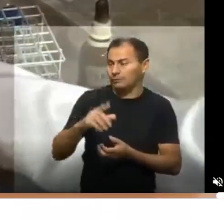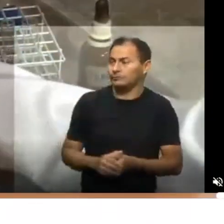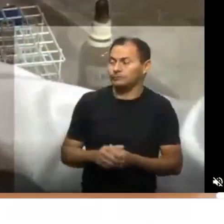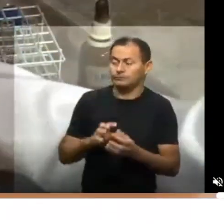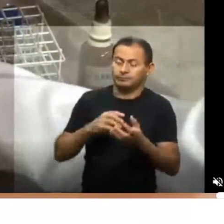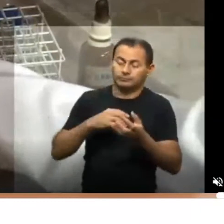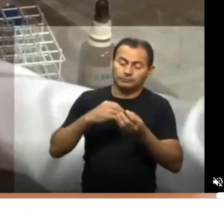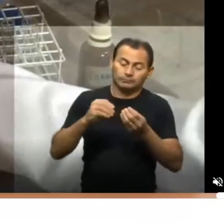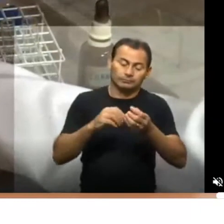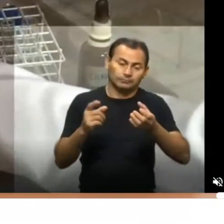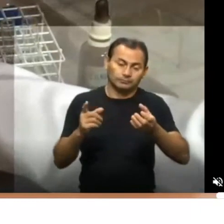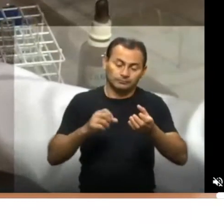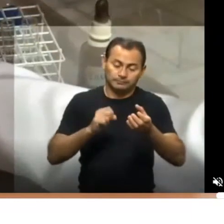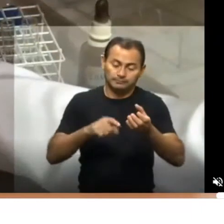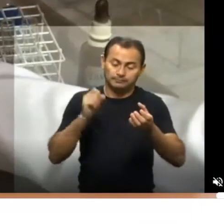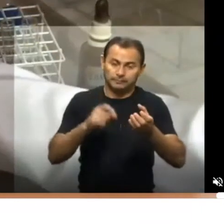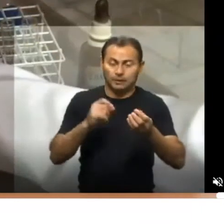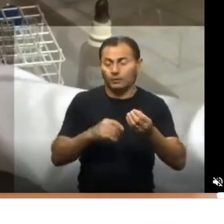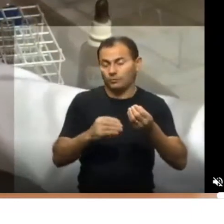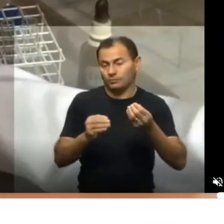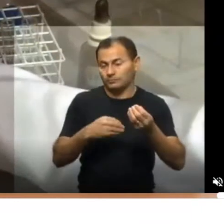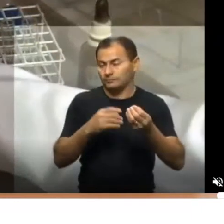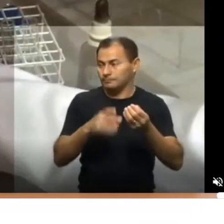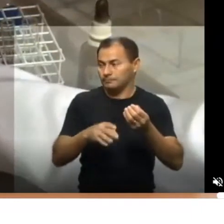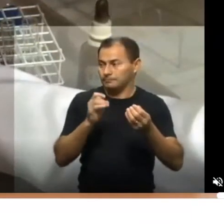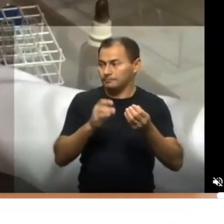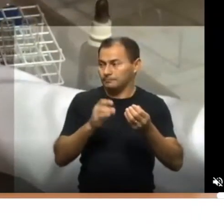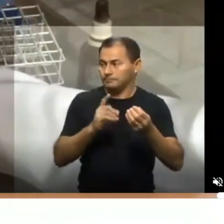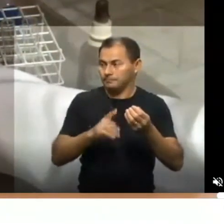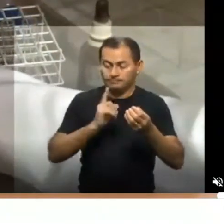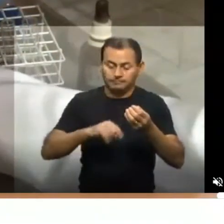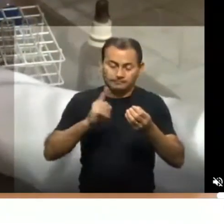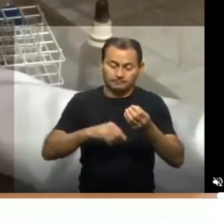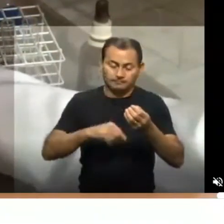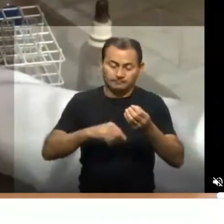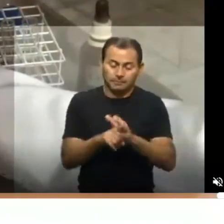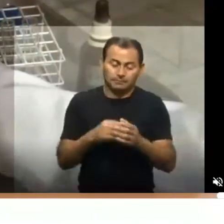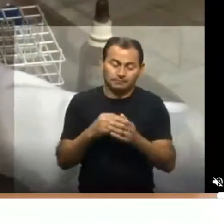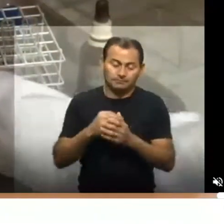Pronto, coloquei 5 gotas, né? O agito, dou uma agitada no óleo.